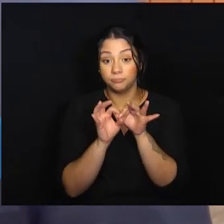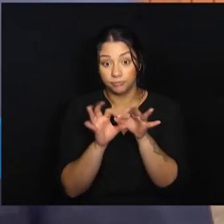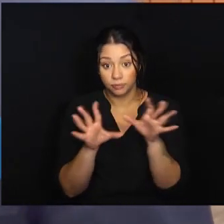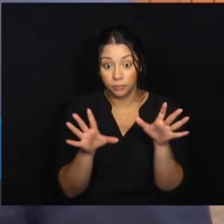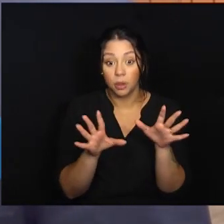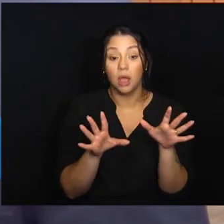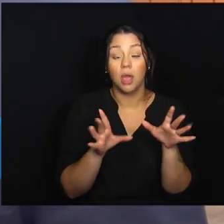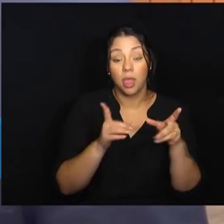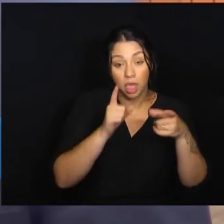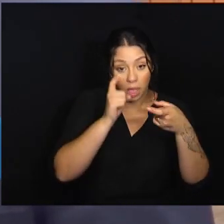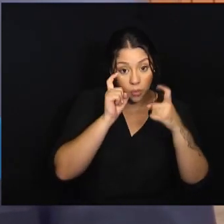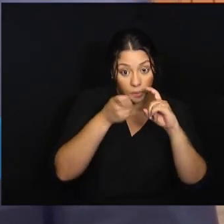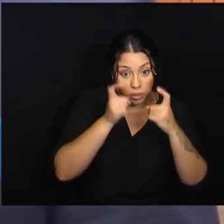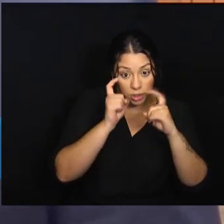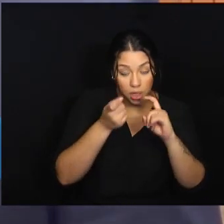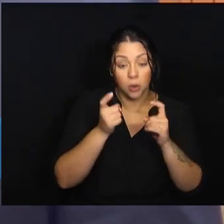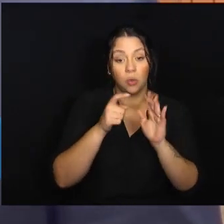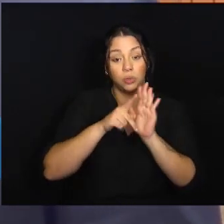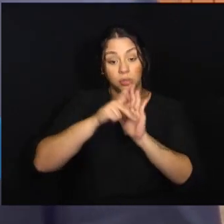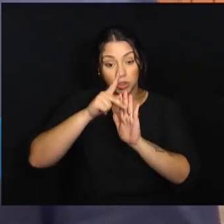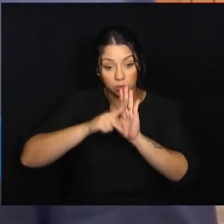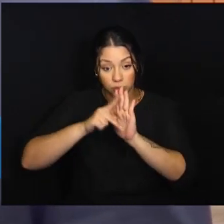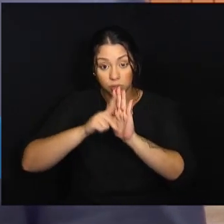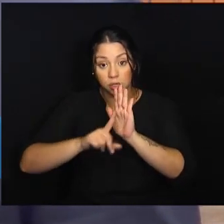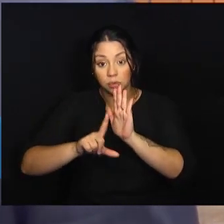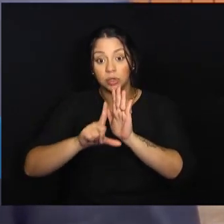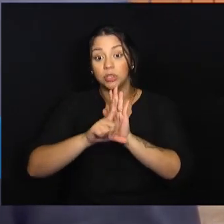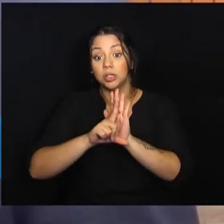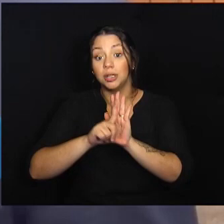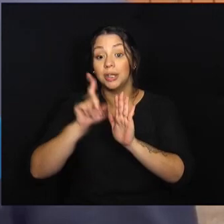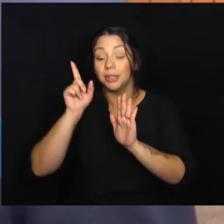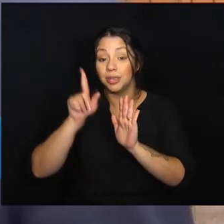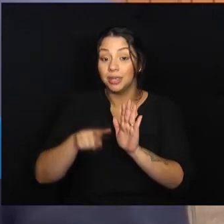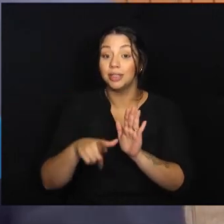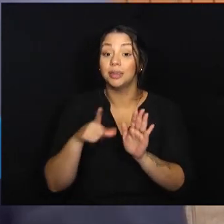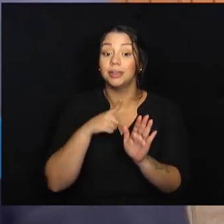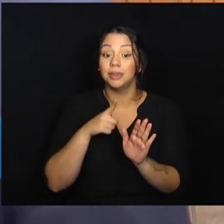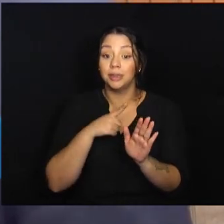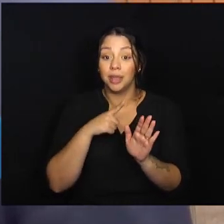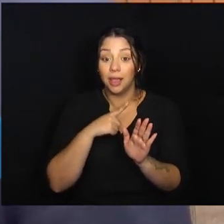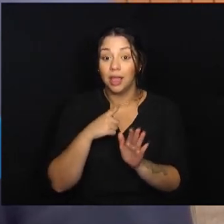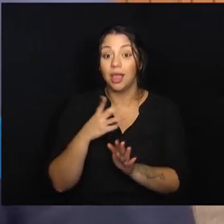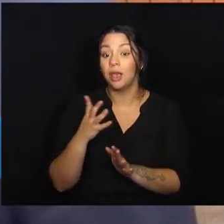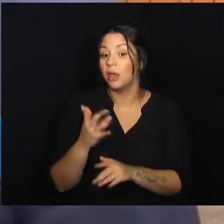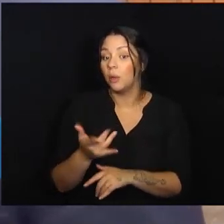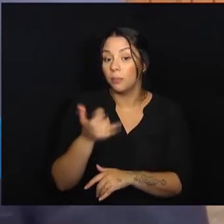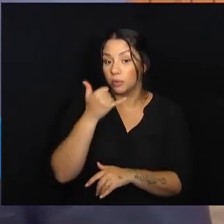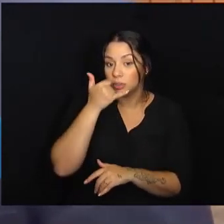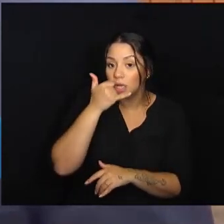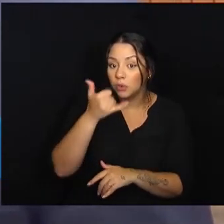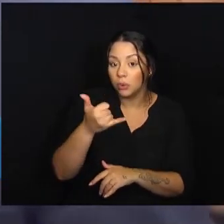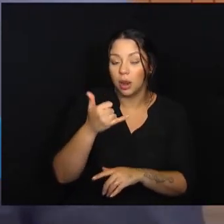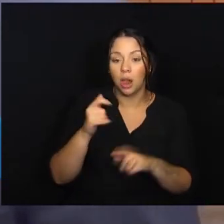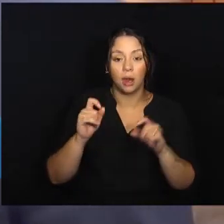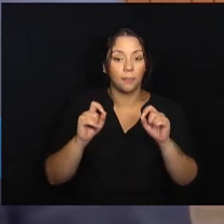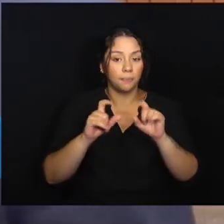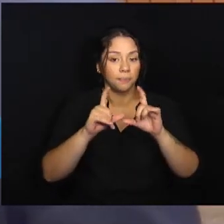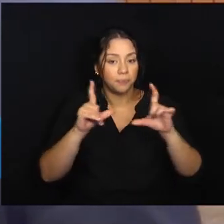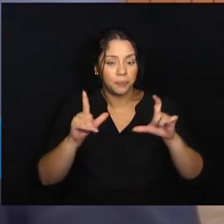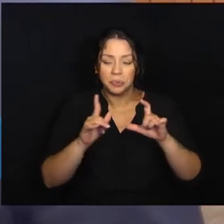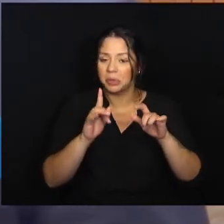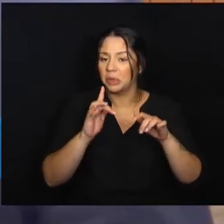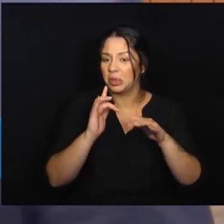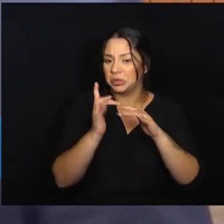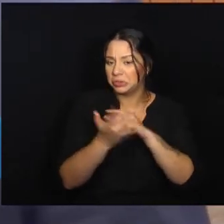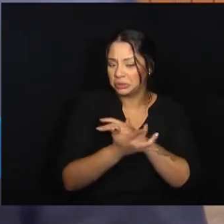dessas reuniões e através desse projeto, que elas sejam transmitidas por celular, por redes sociais, para que